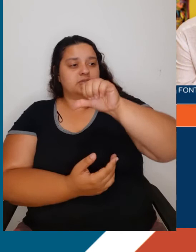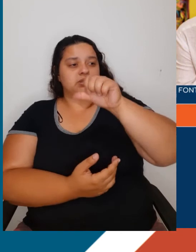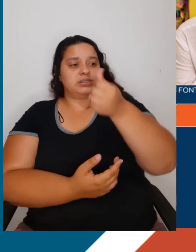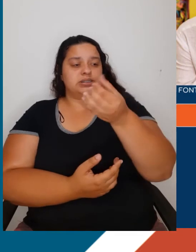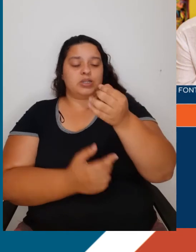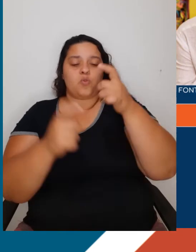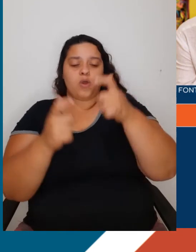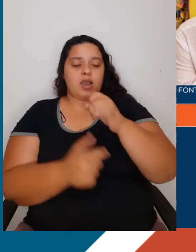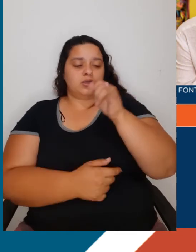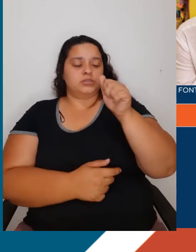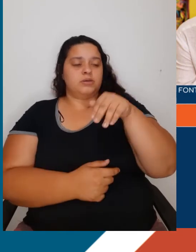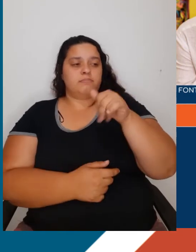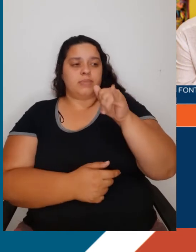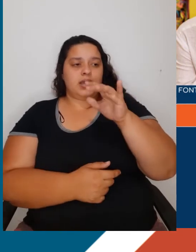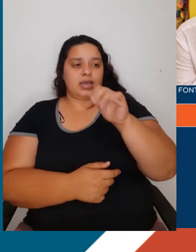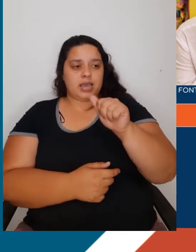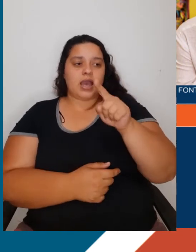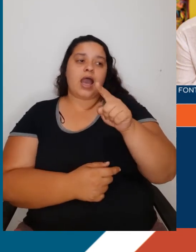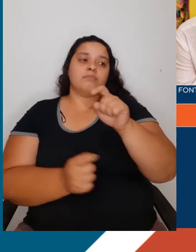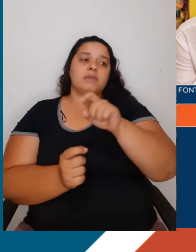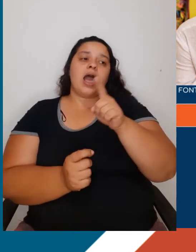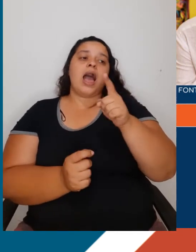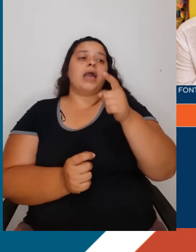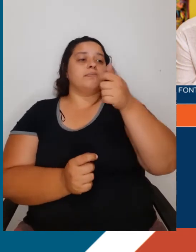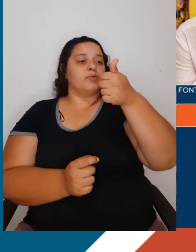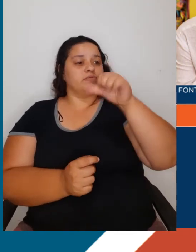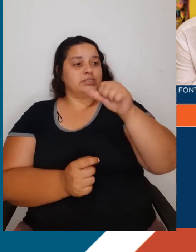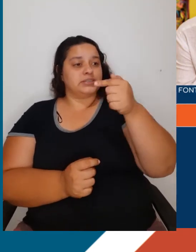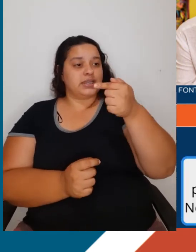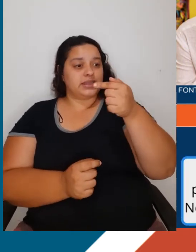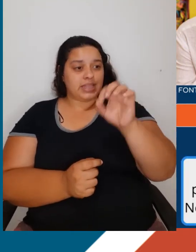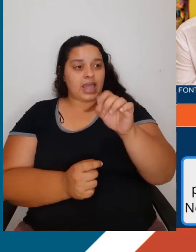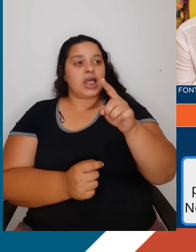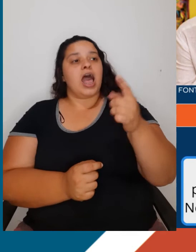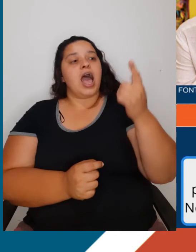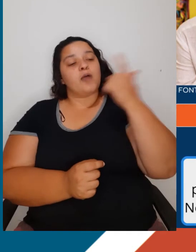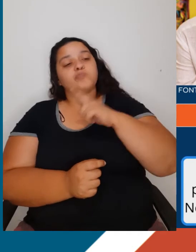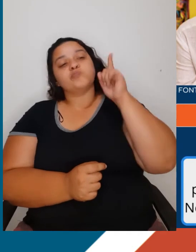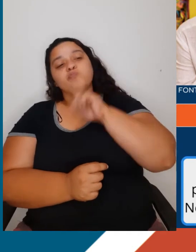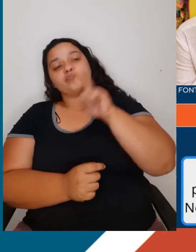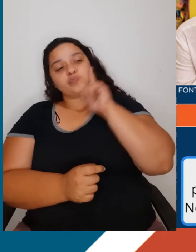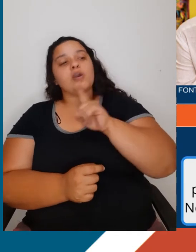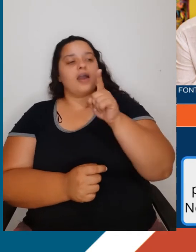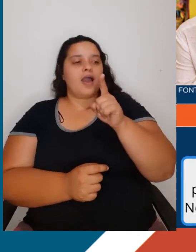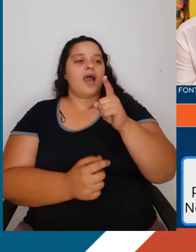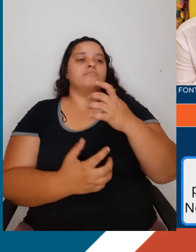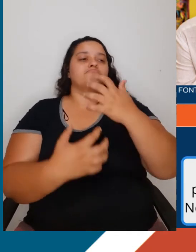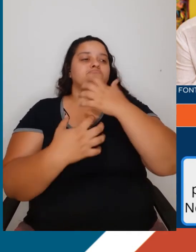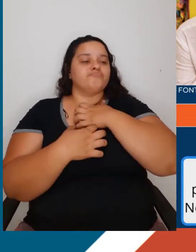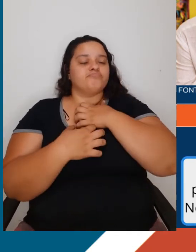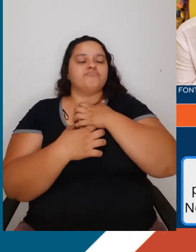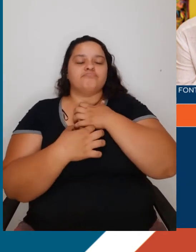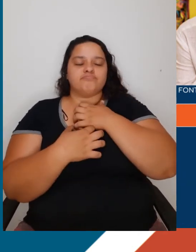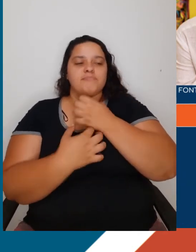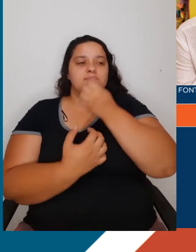e se popularizado nos Estados Unidos, nos anos de 1970, ao ser levado para os bairros pobres de Nova York pelos